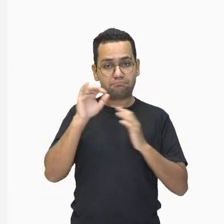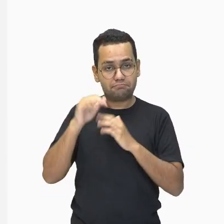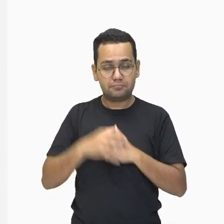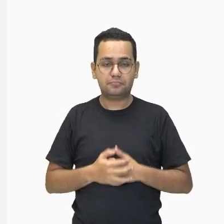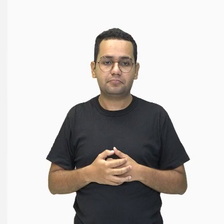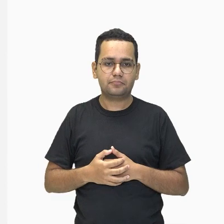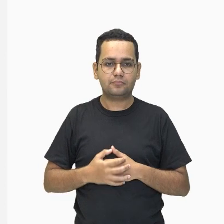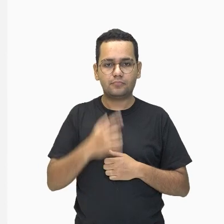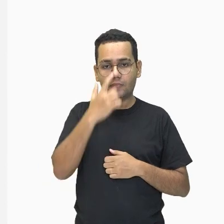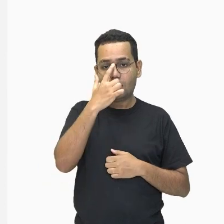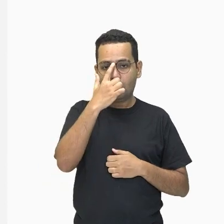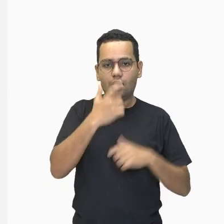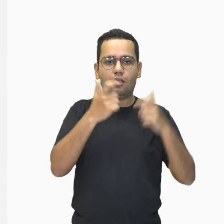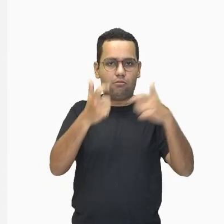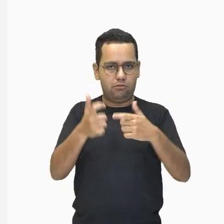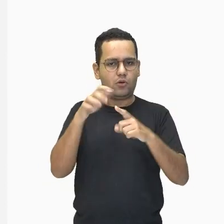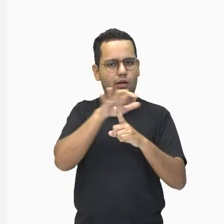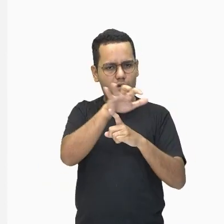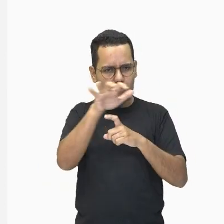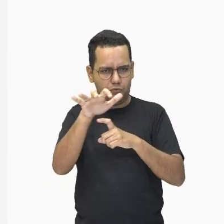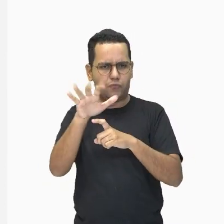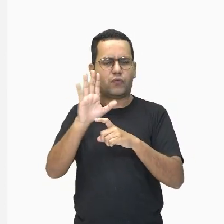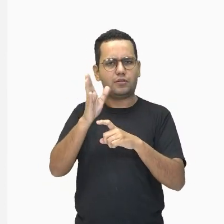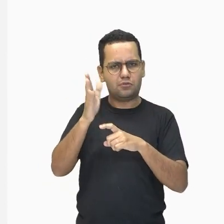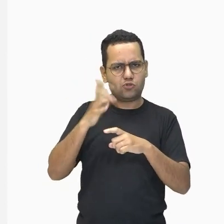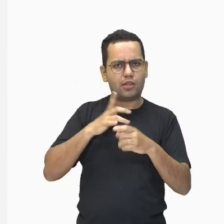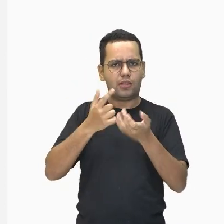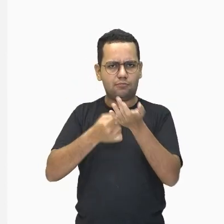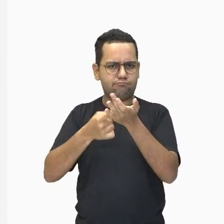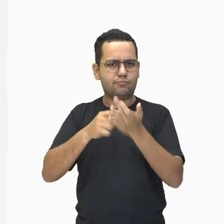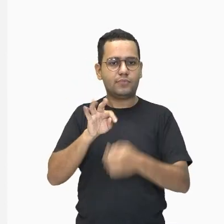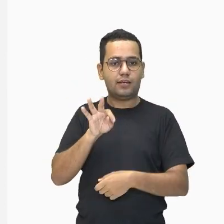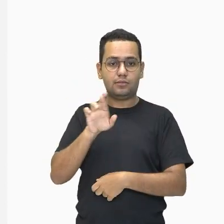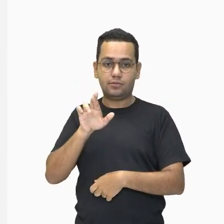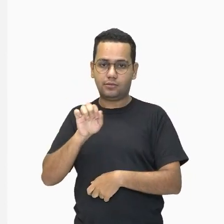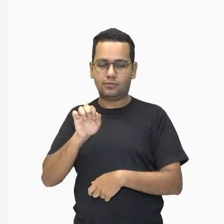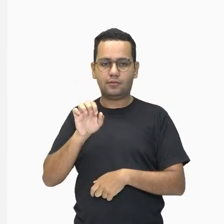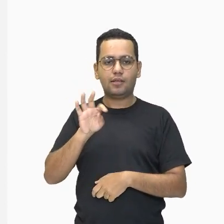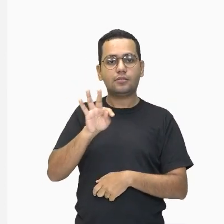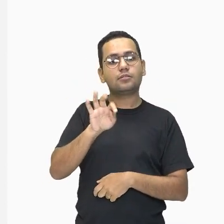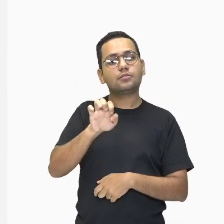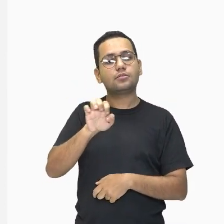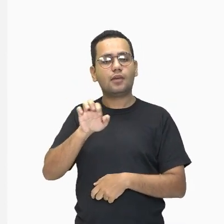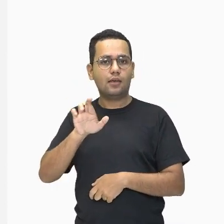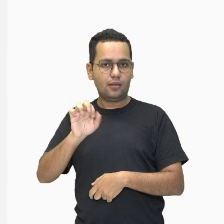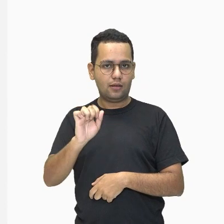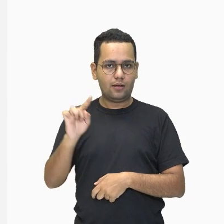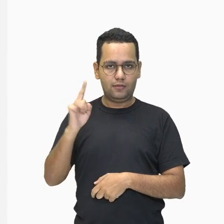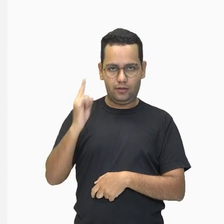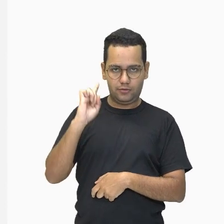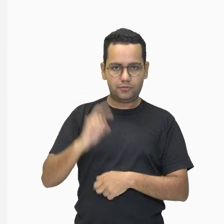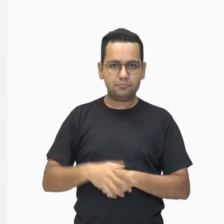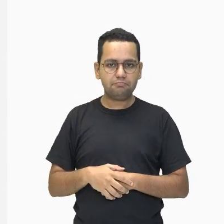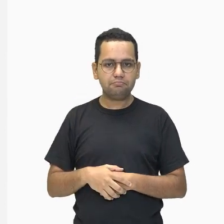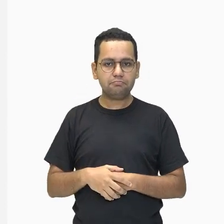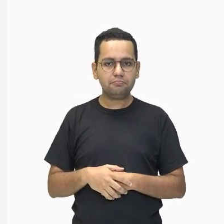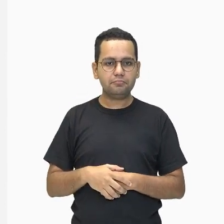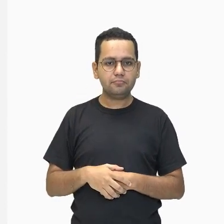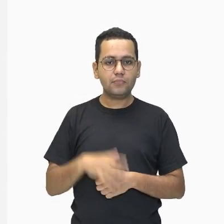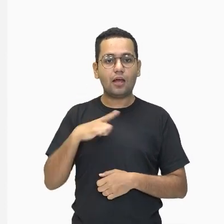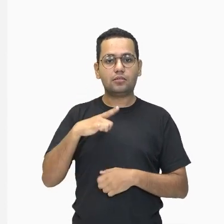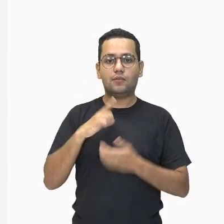As zonas de influência previamente conversadas em Teherã tiveram a confirmação e, desse modo, já